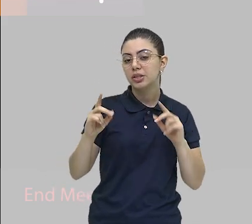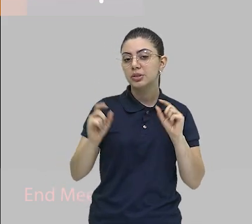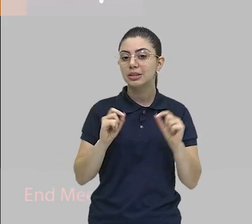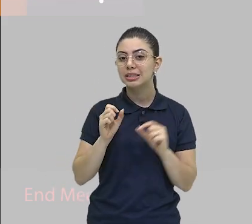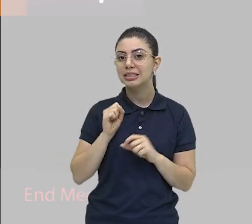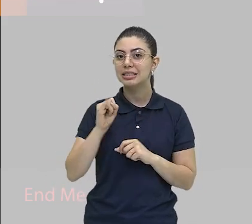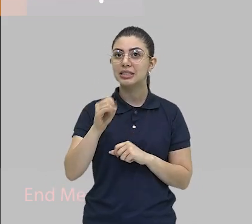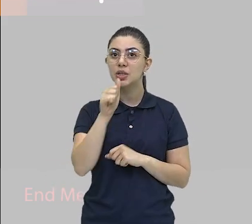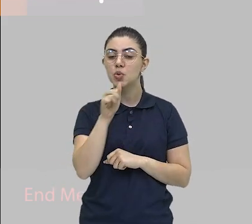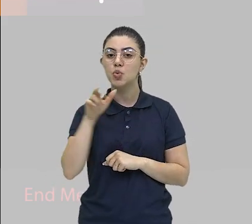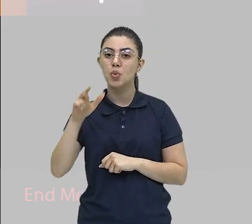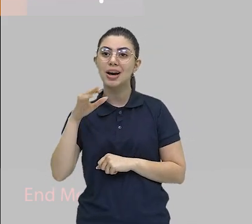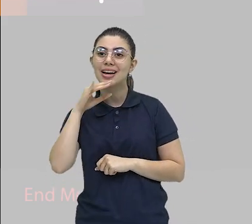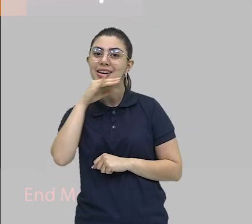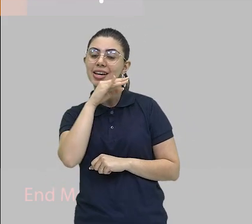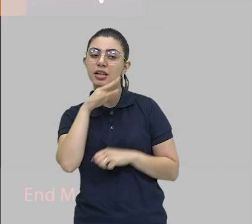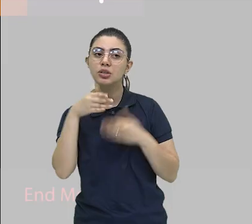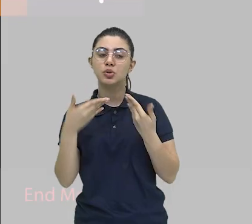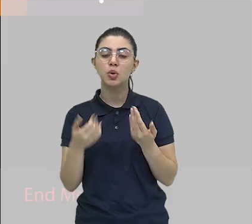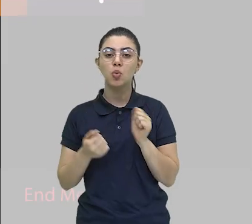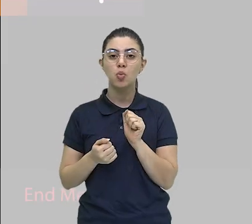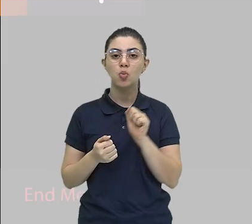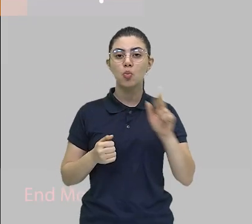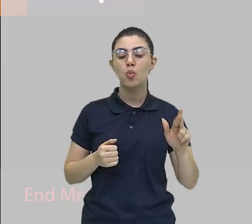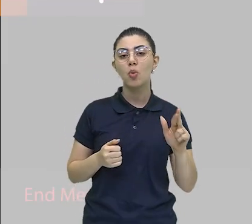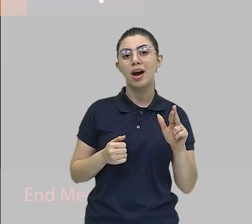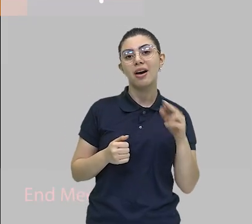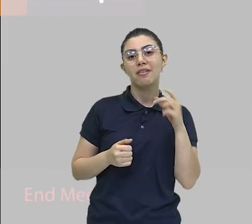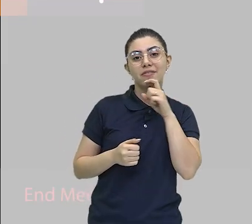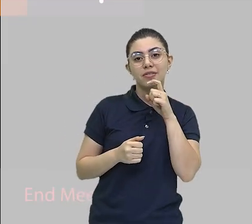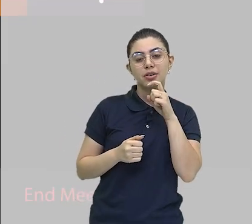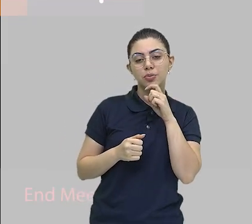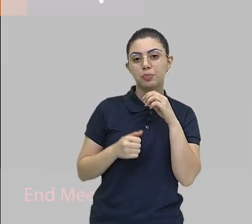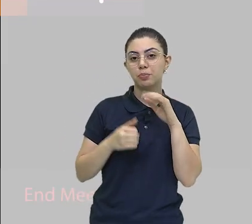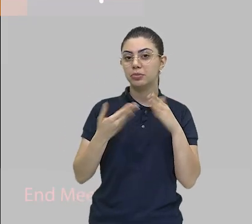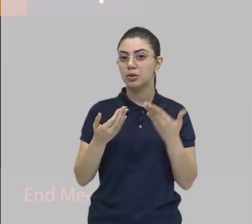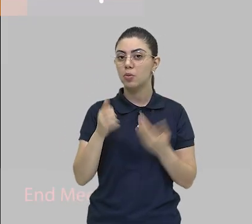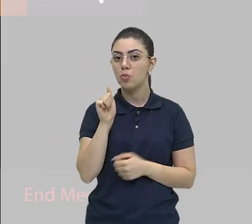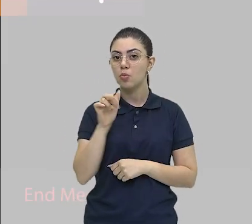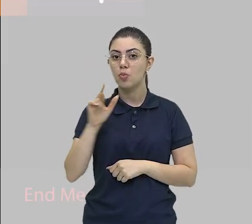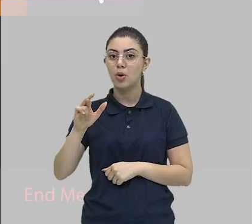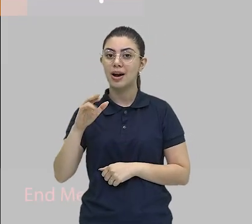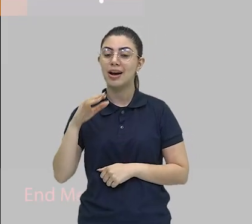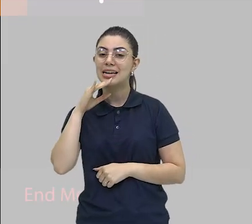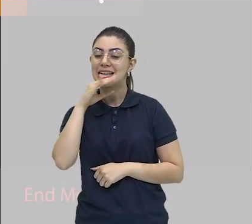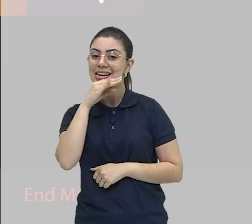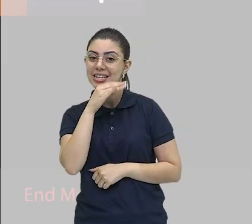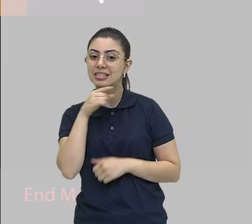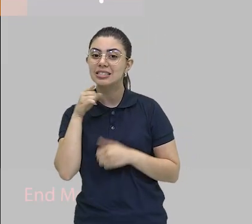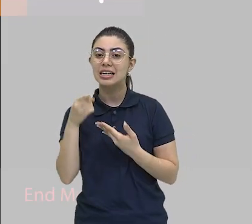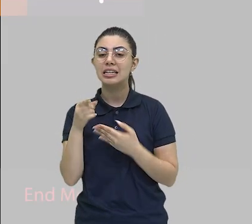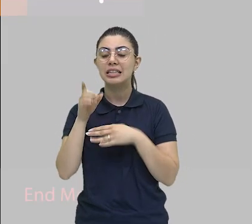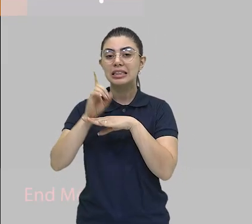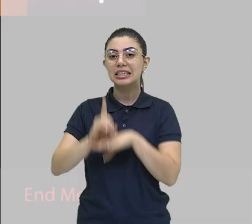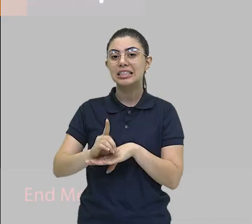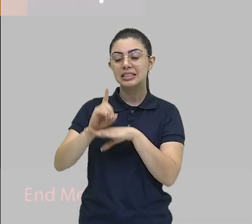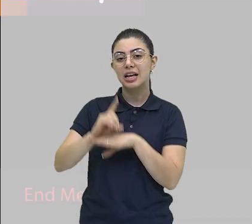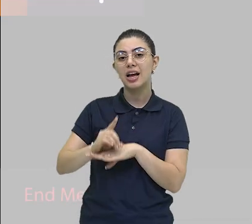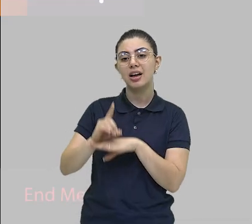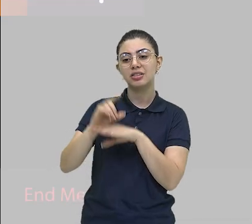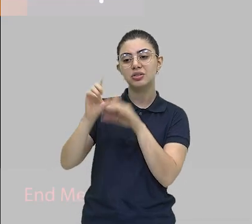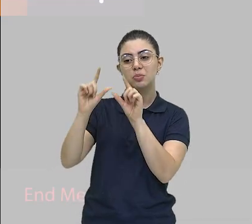ar vai estar mais quente ou mais frio. O ar mais quente, ele é menos denso, né? Nós temos as moléculas